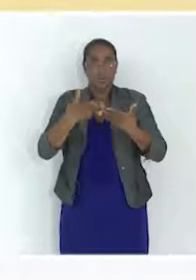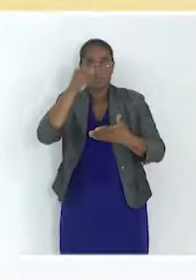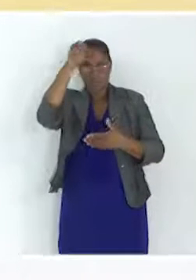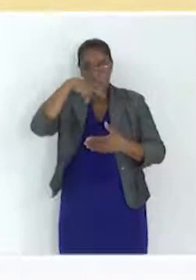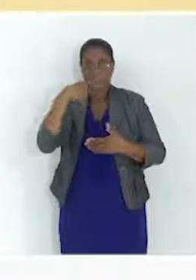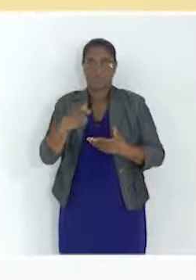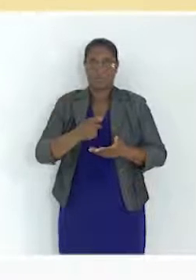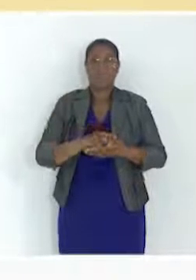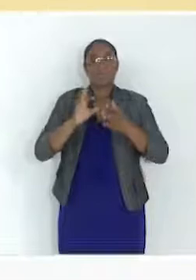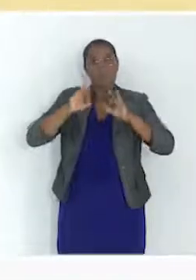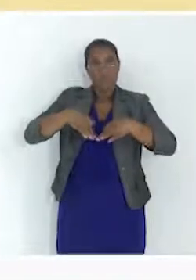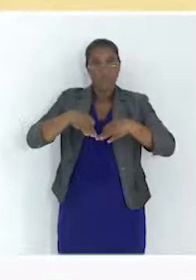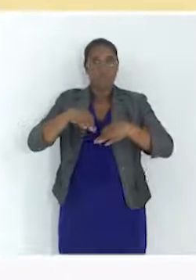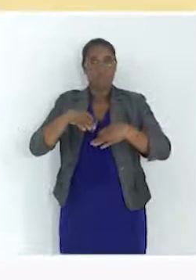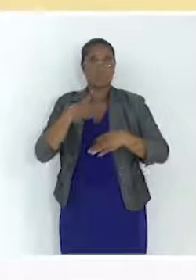rir.